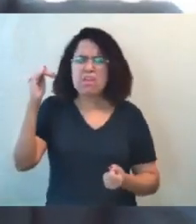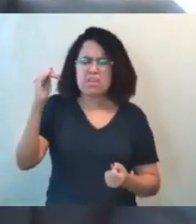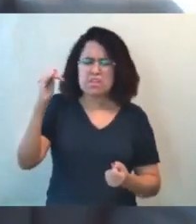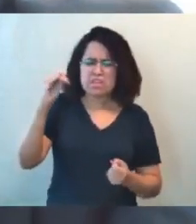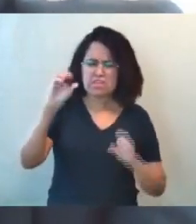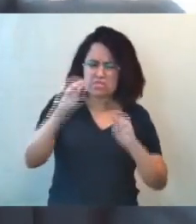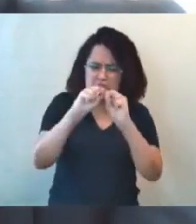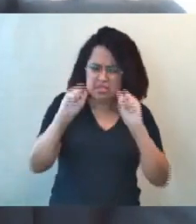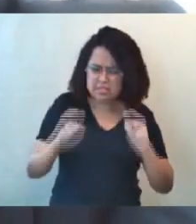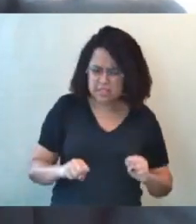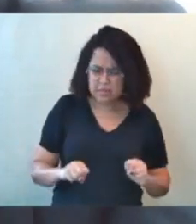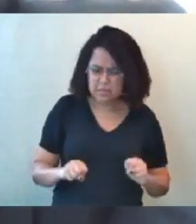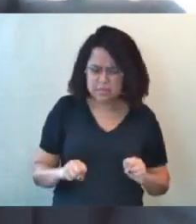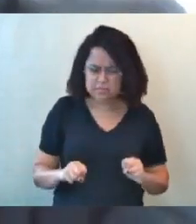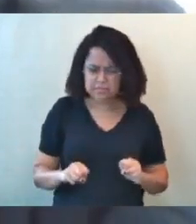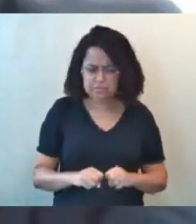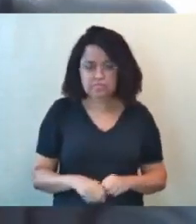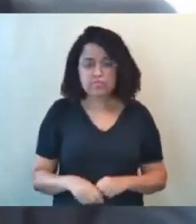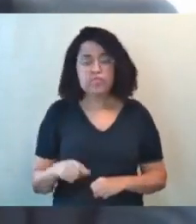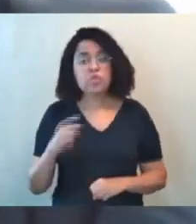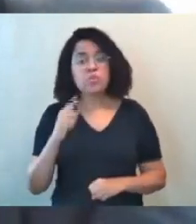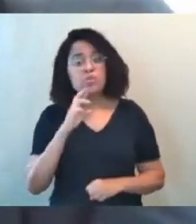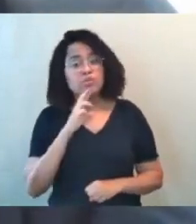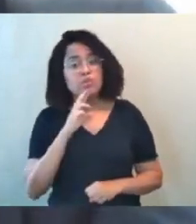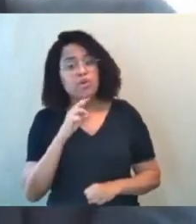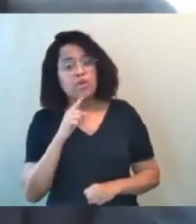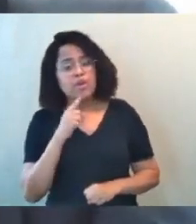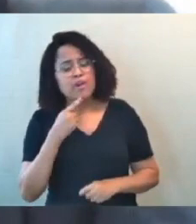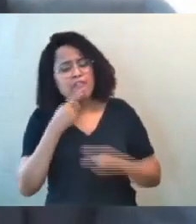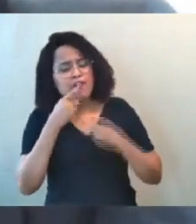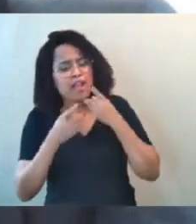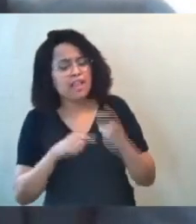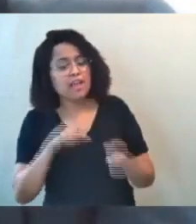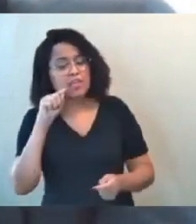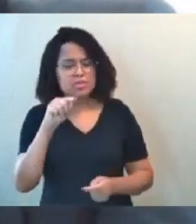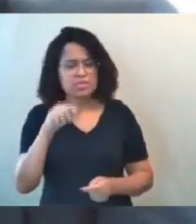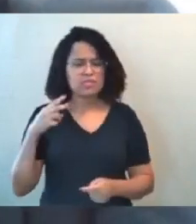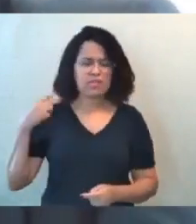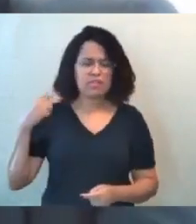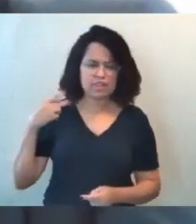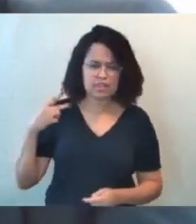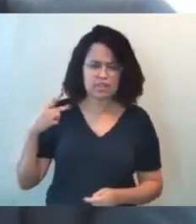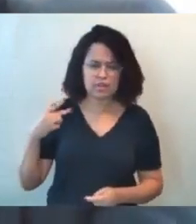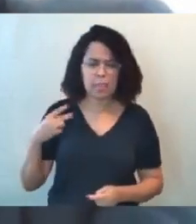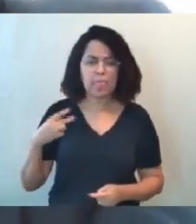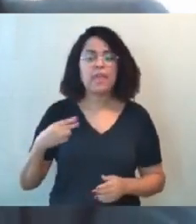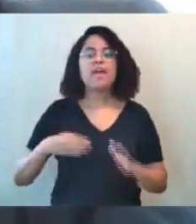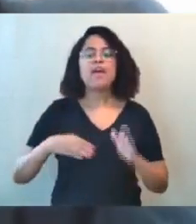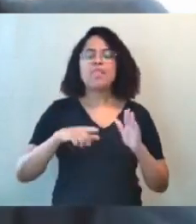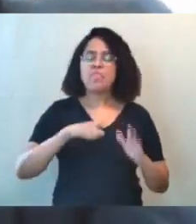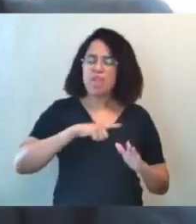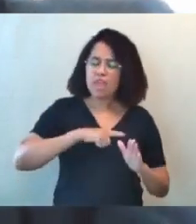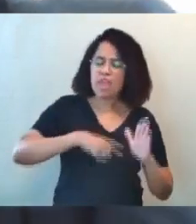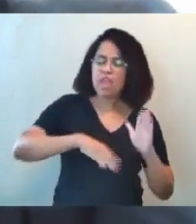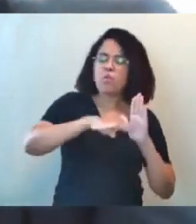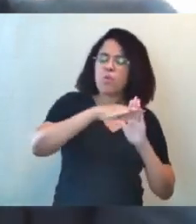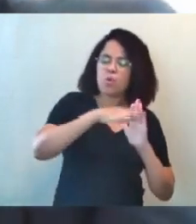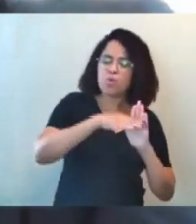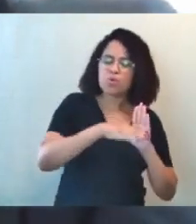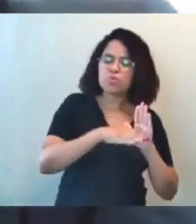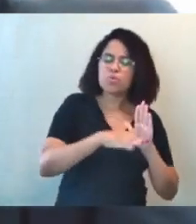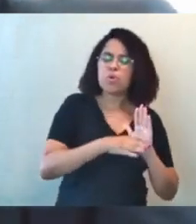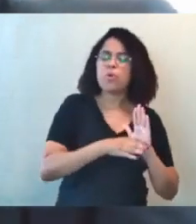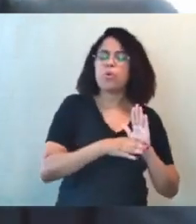Vereadora, o que eu estou falando para a senhora é que existe esse controle para aqueles que